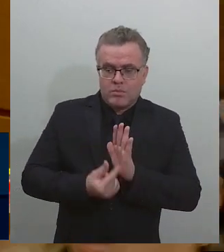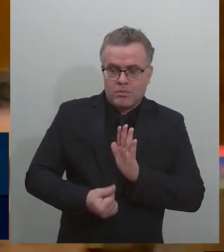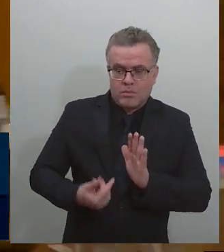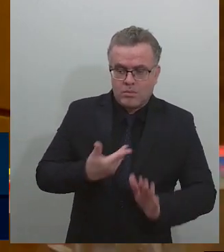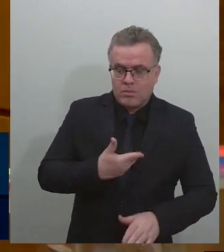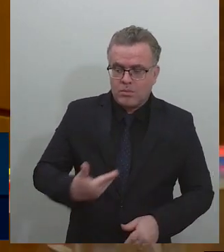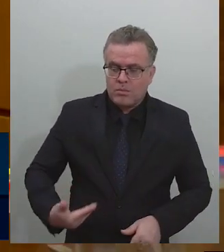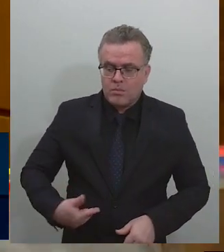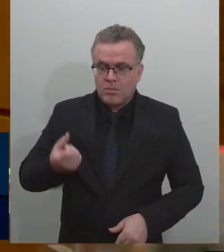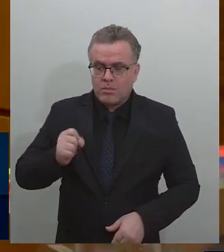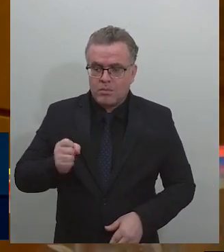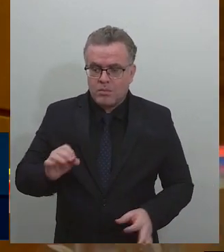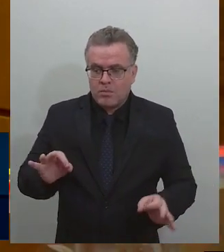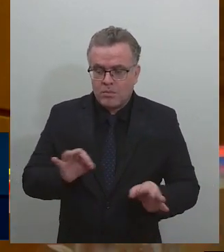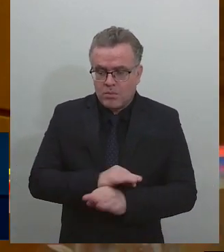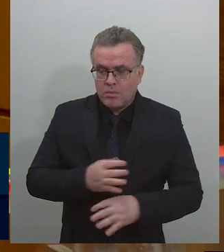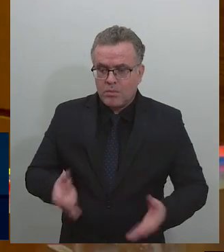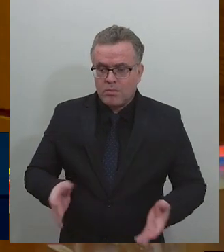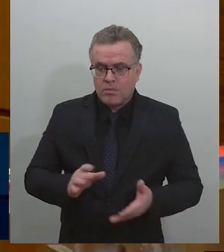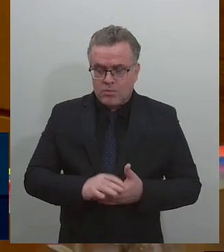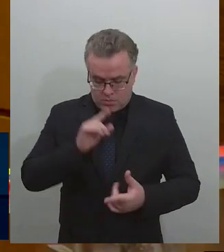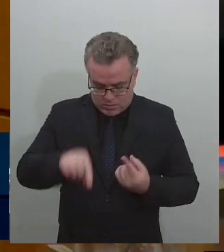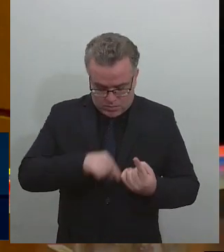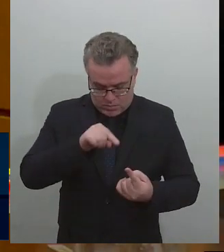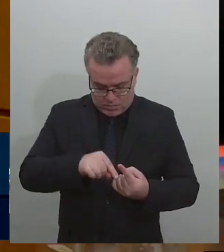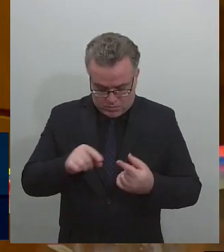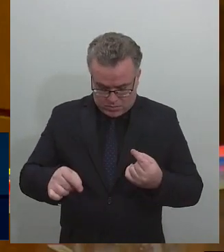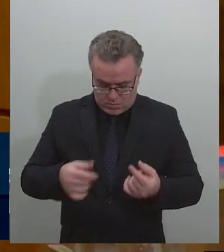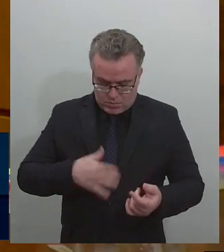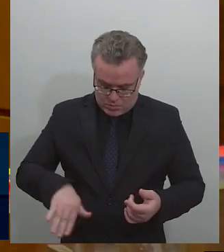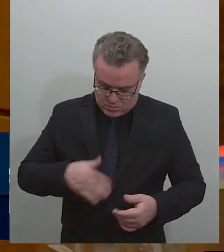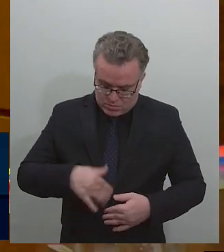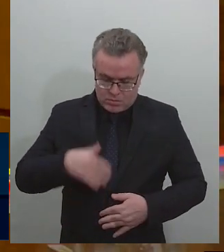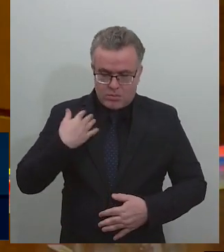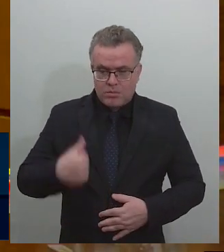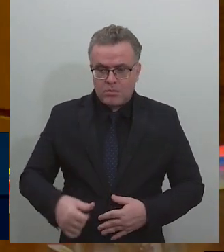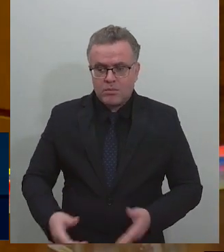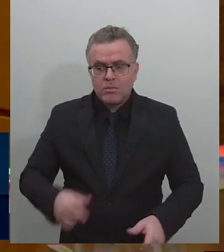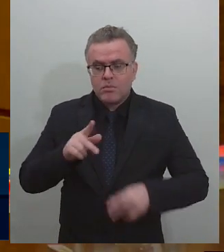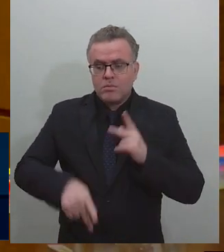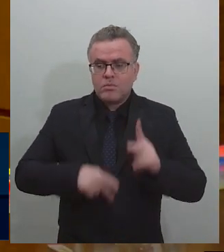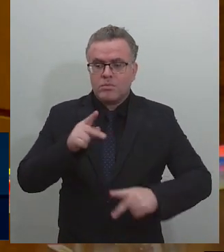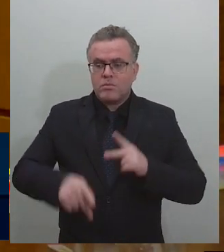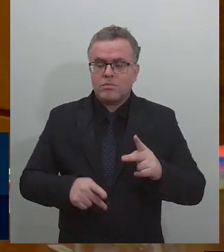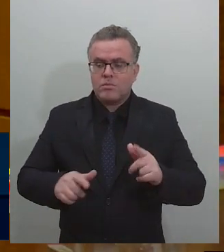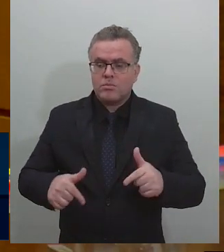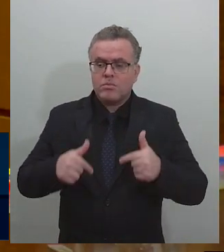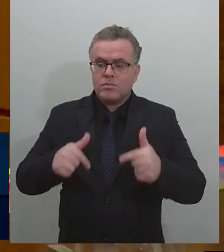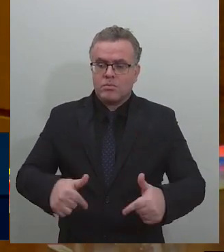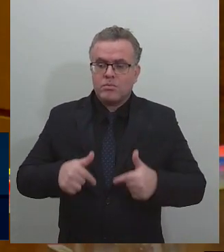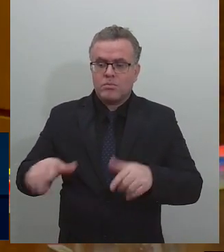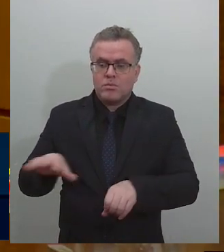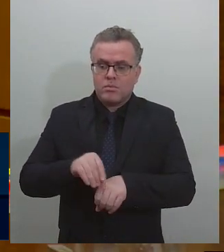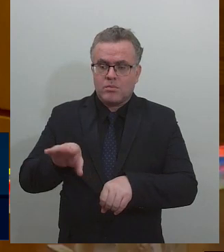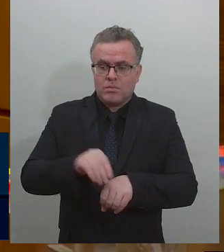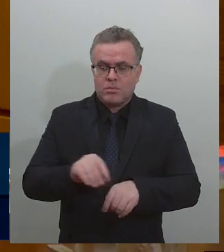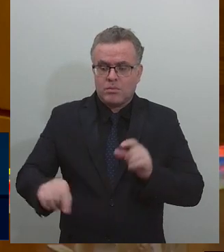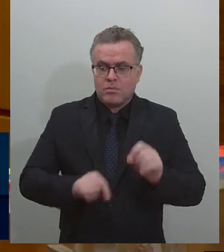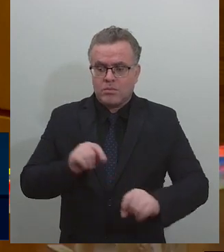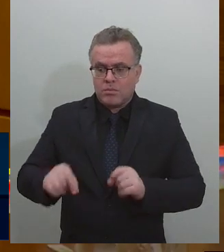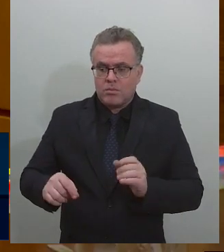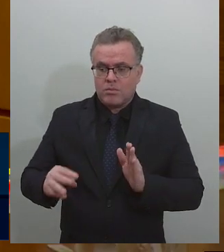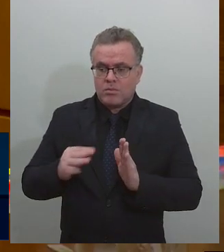com o objetivo de colocar o povo no orçamento através de uma metodologia de